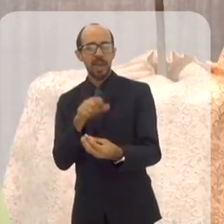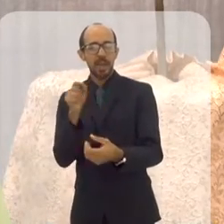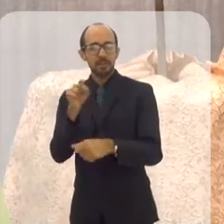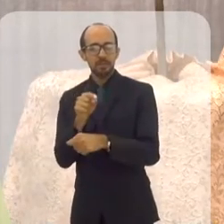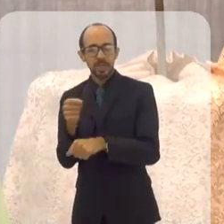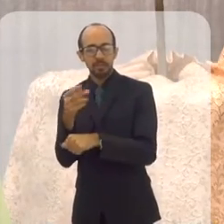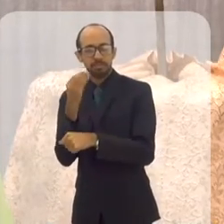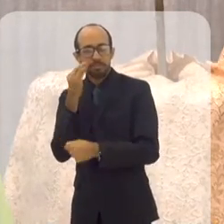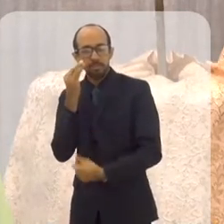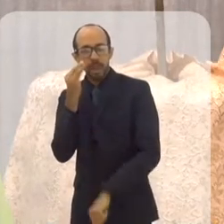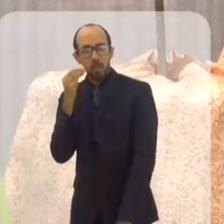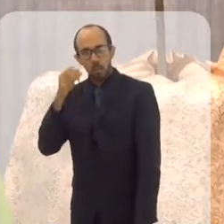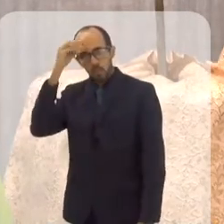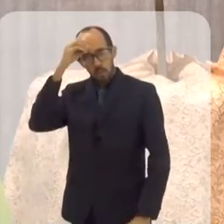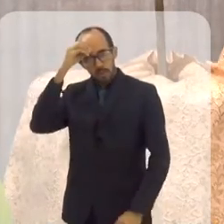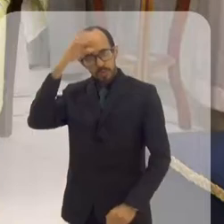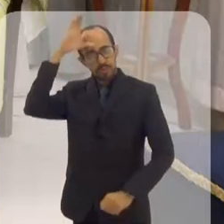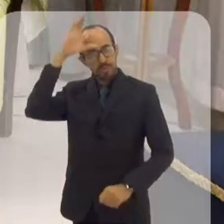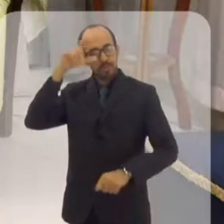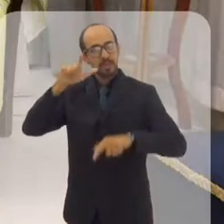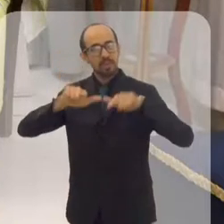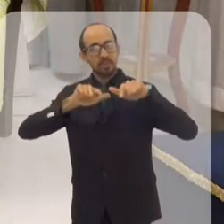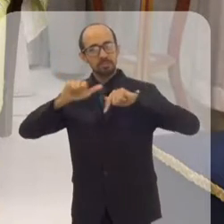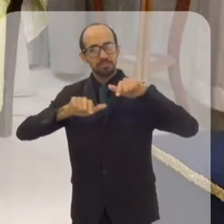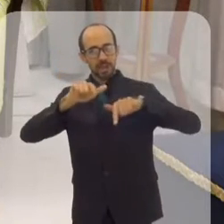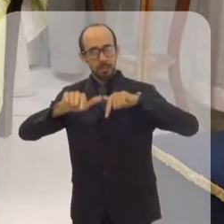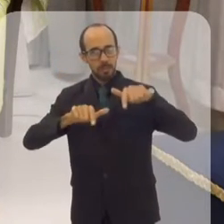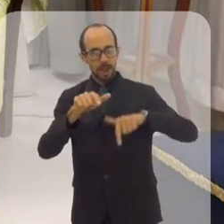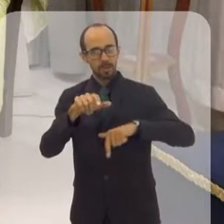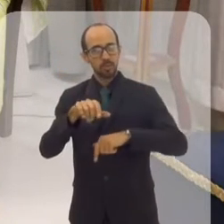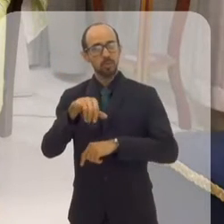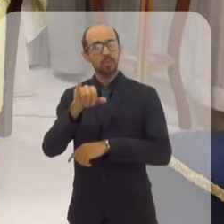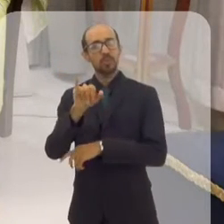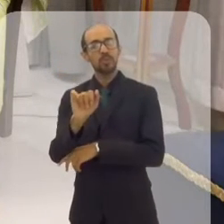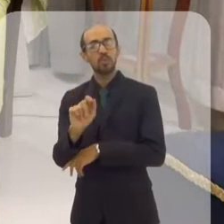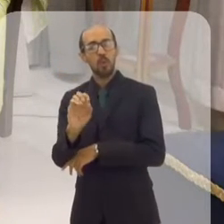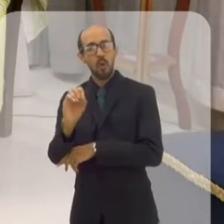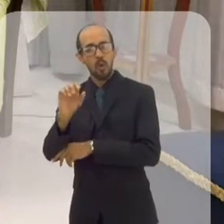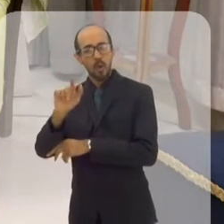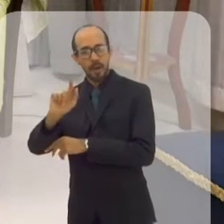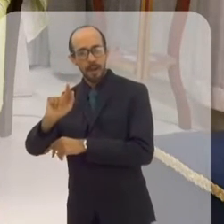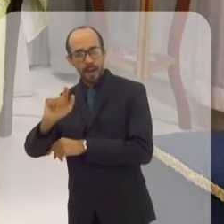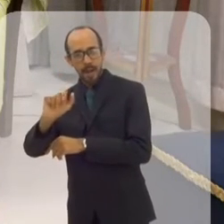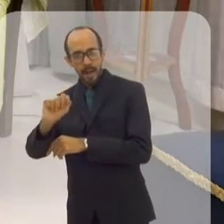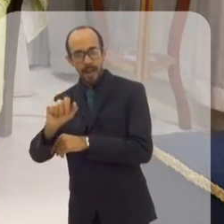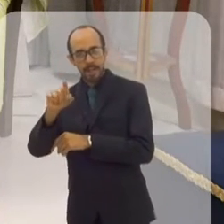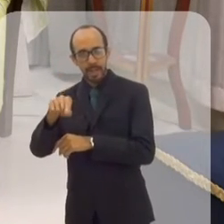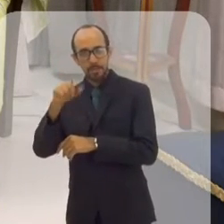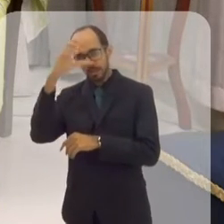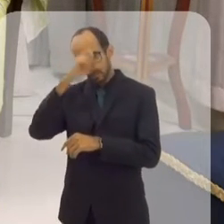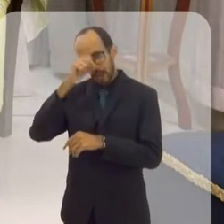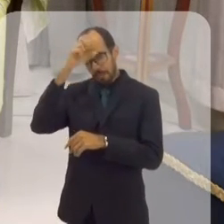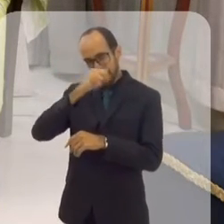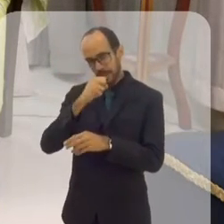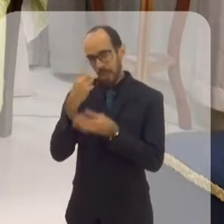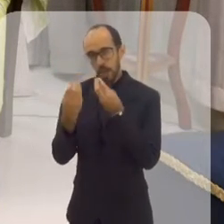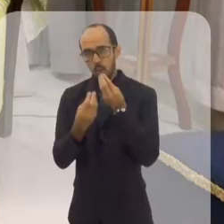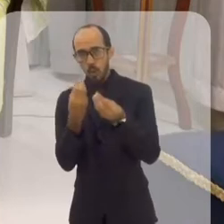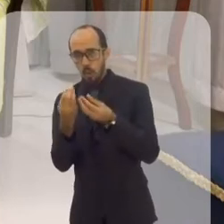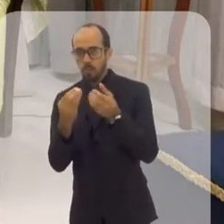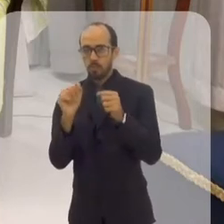você tem que buscar conhecer aí você tem todo o trabalho dele ano e outra que a yoga do conhecimento para você aprendendo